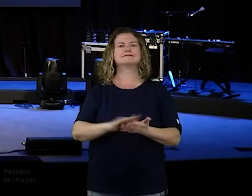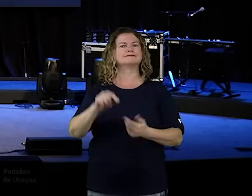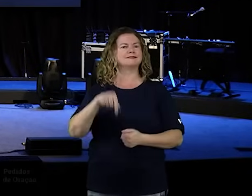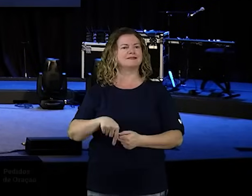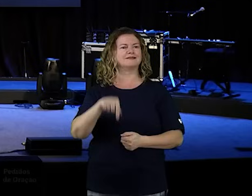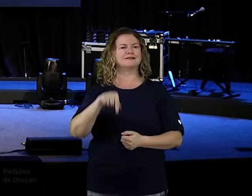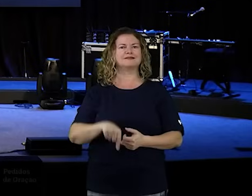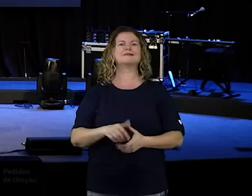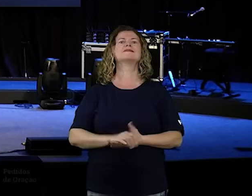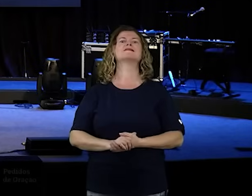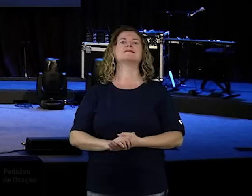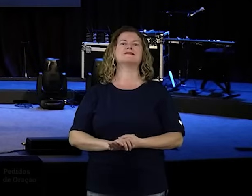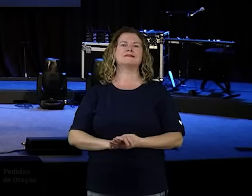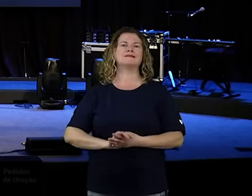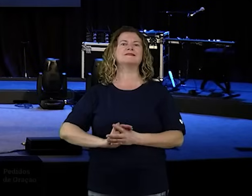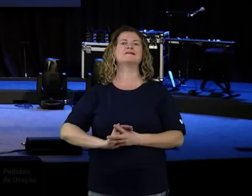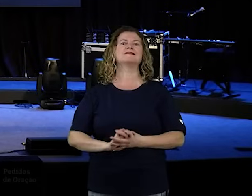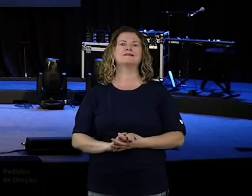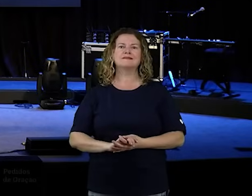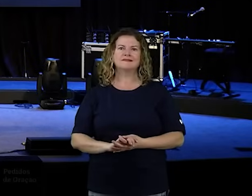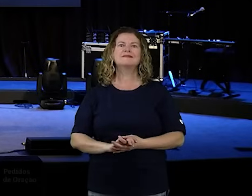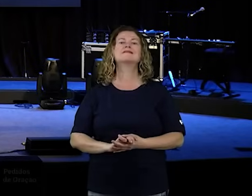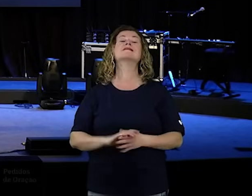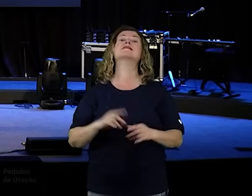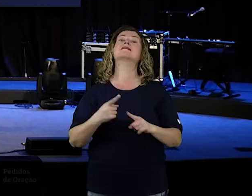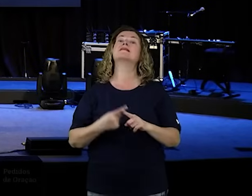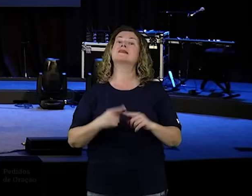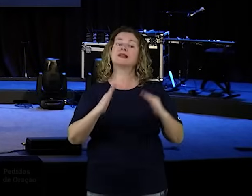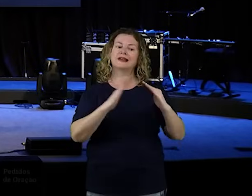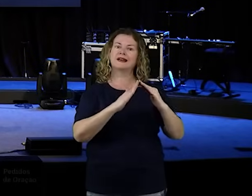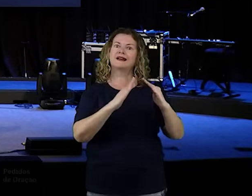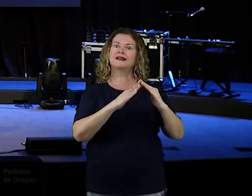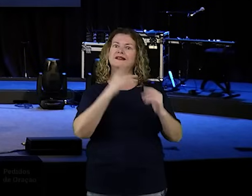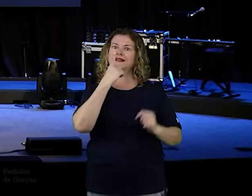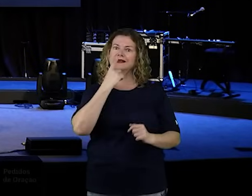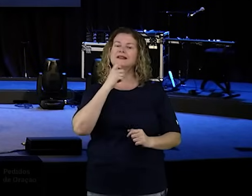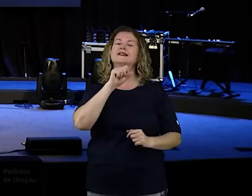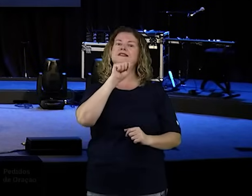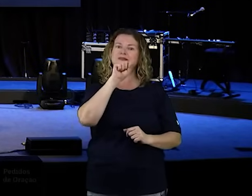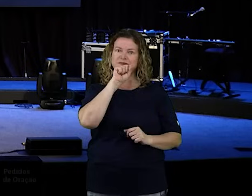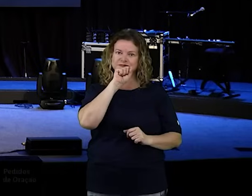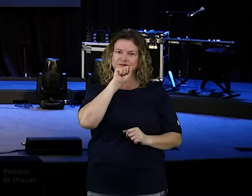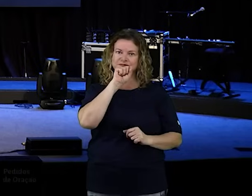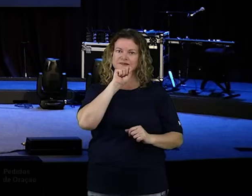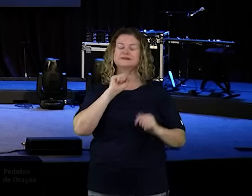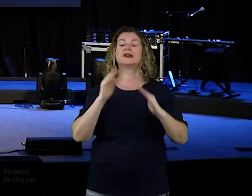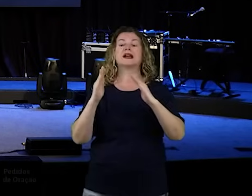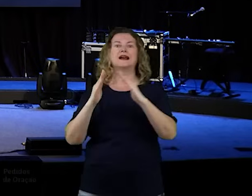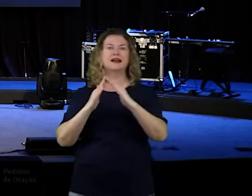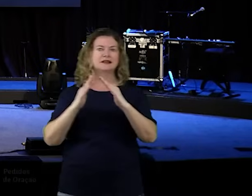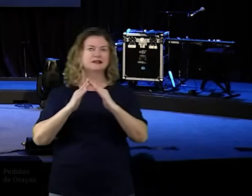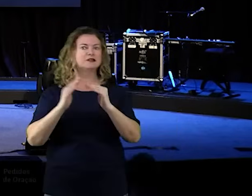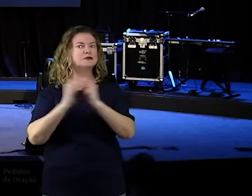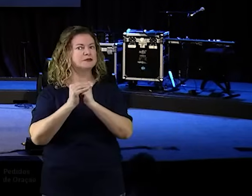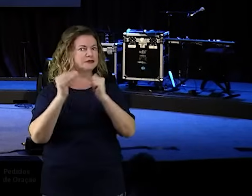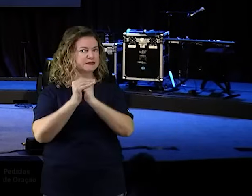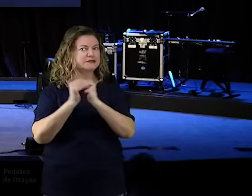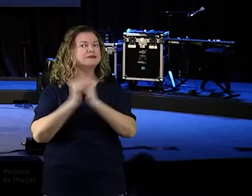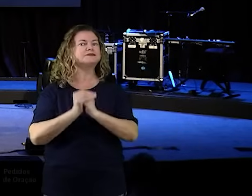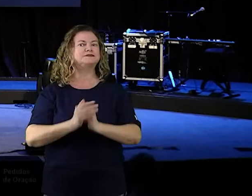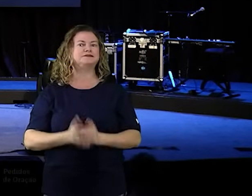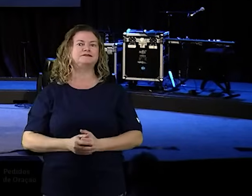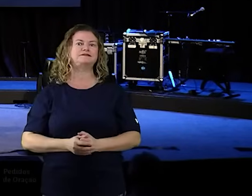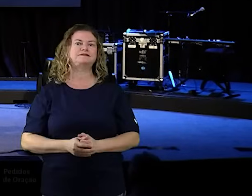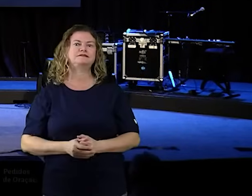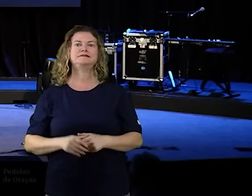vender porque a casa do meu pai tem que ser chamada casa de oração para todos tem gente fal ah pastor queria